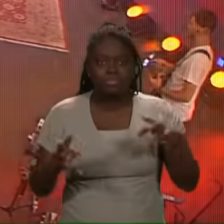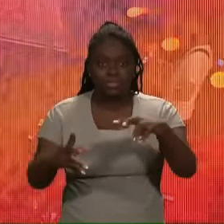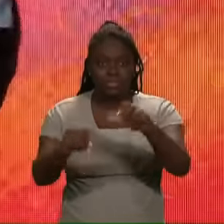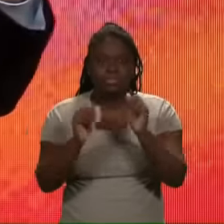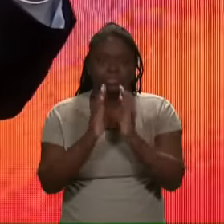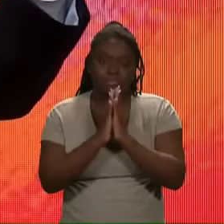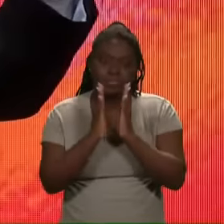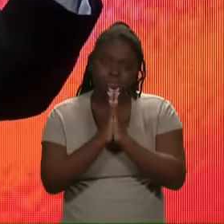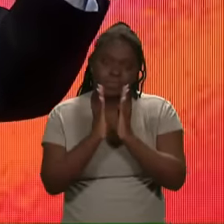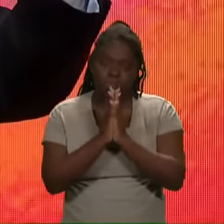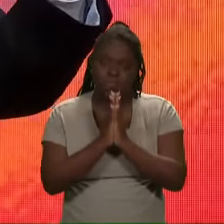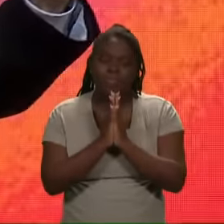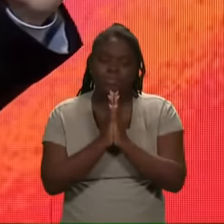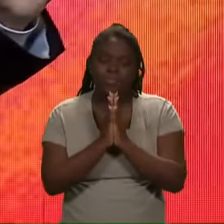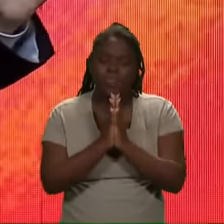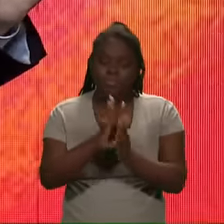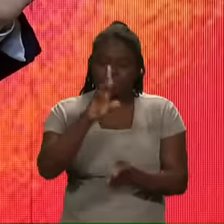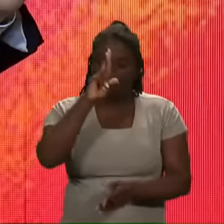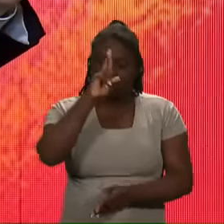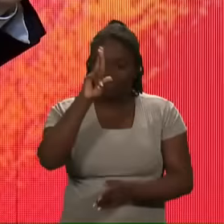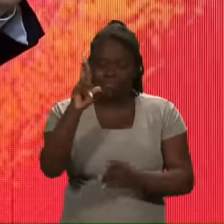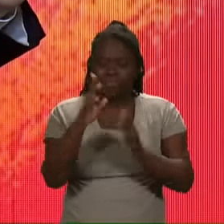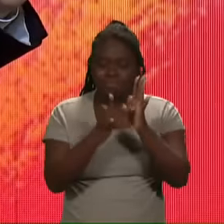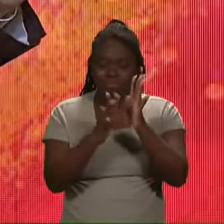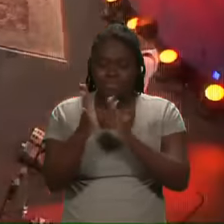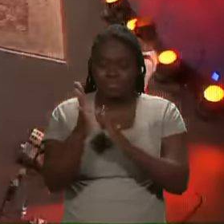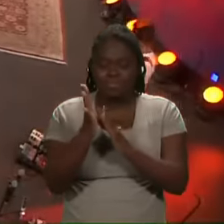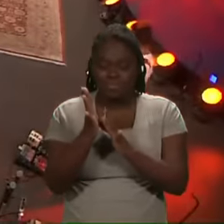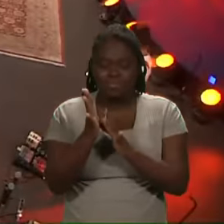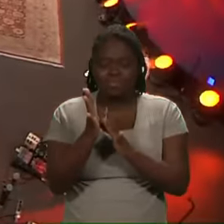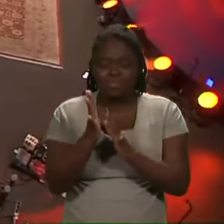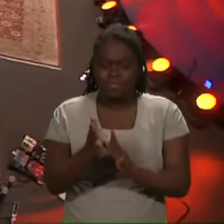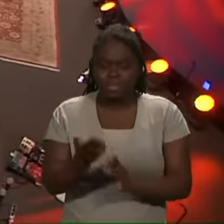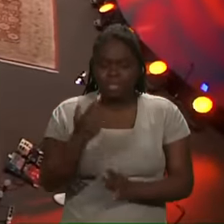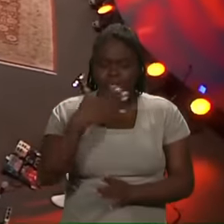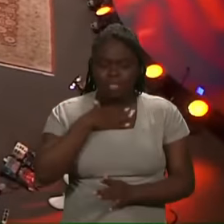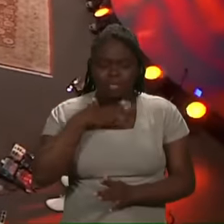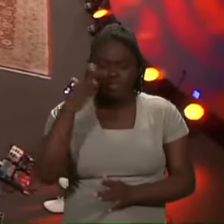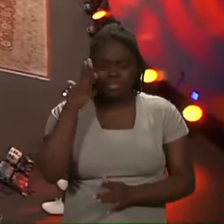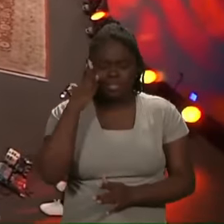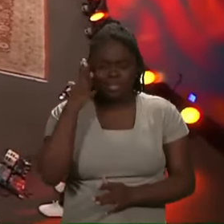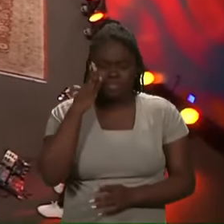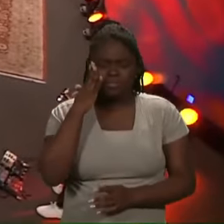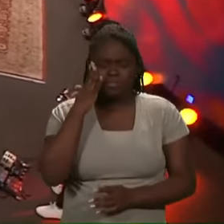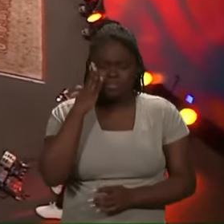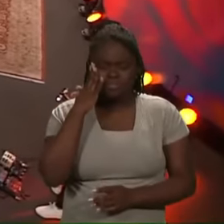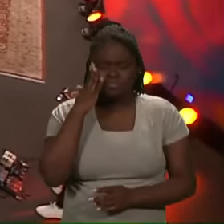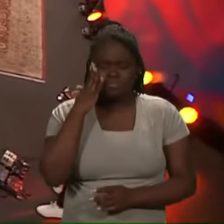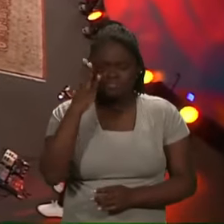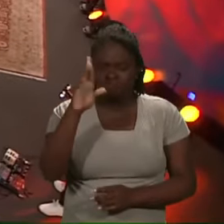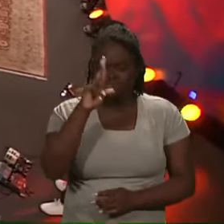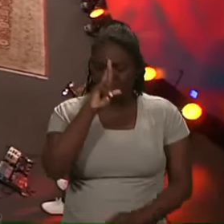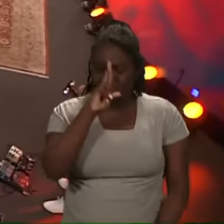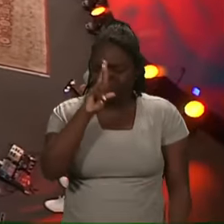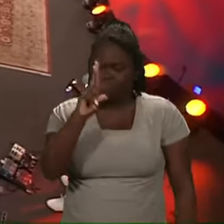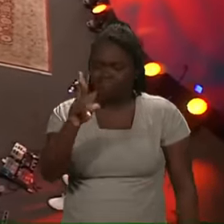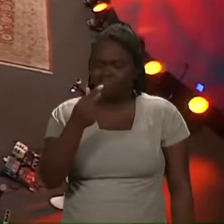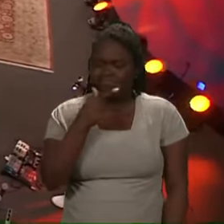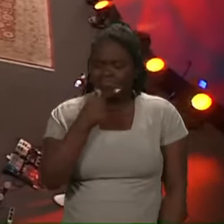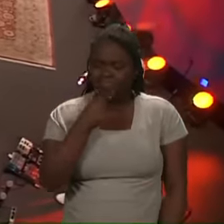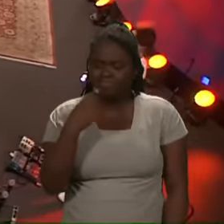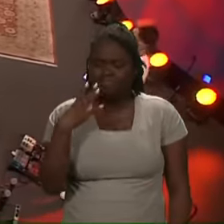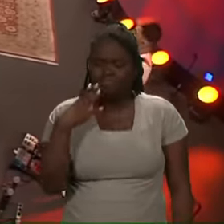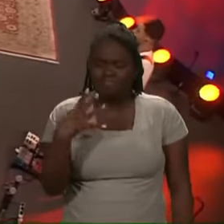orar dizendo assim: Senhor Jesus, eu sei que Tu és o